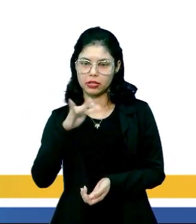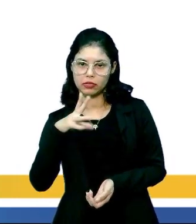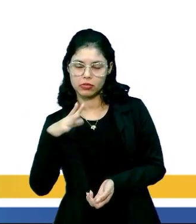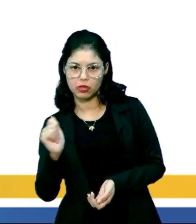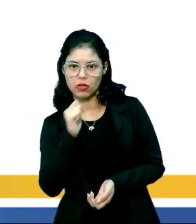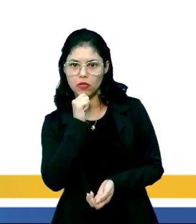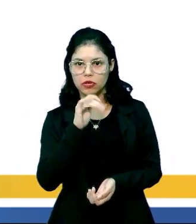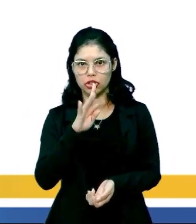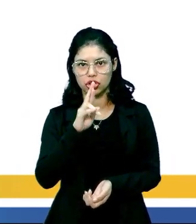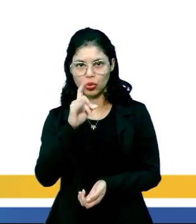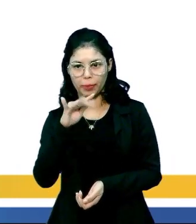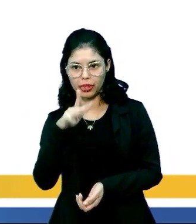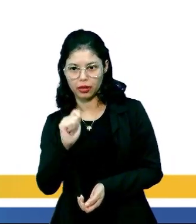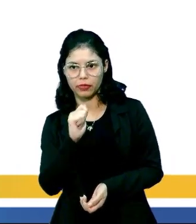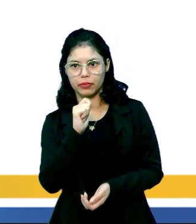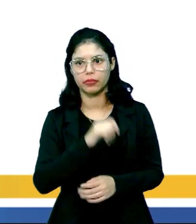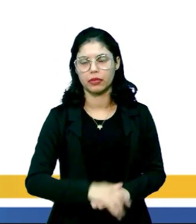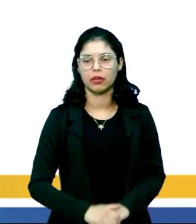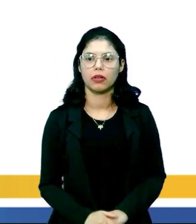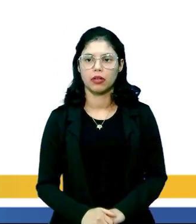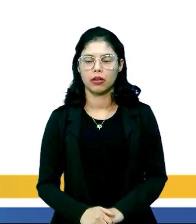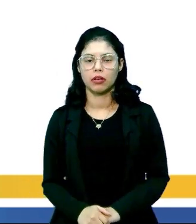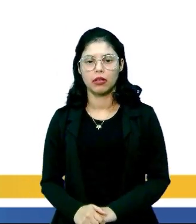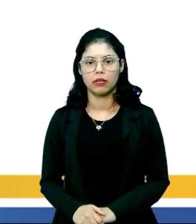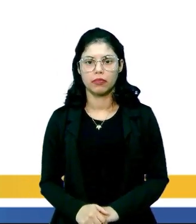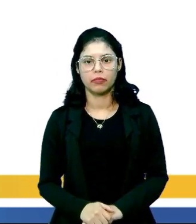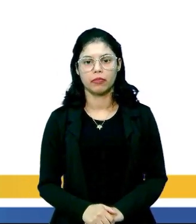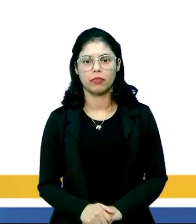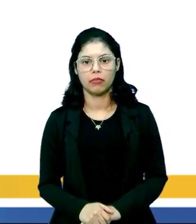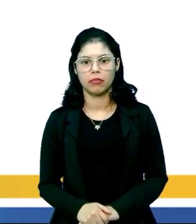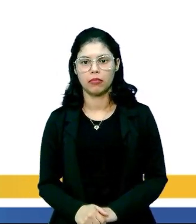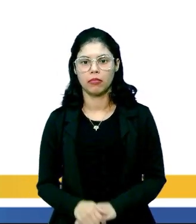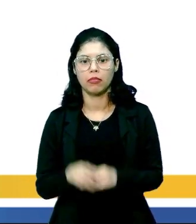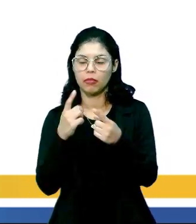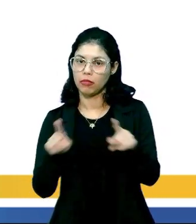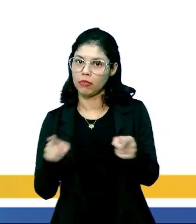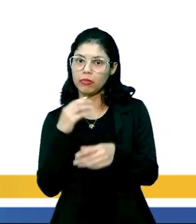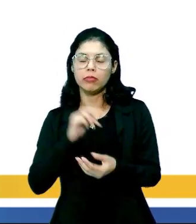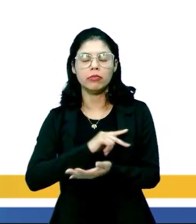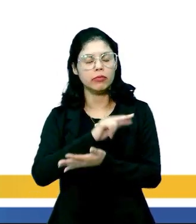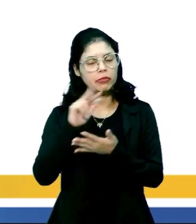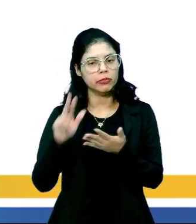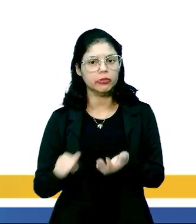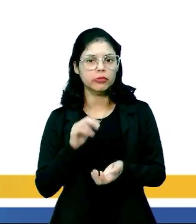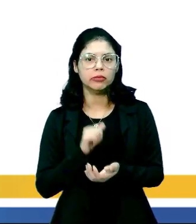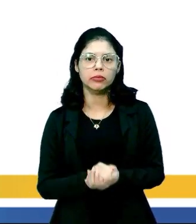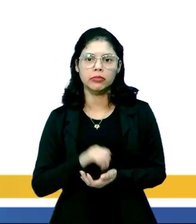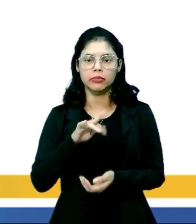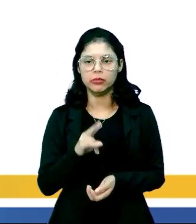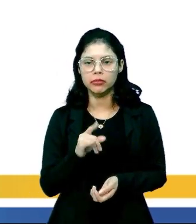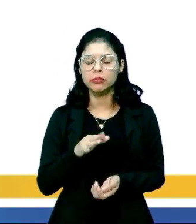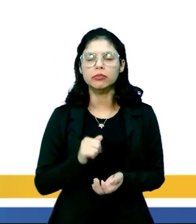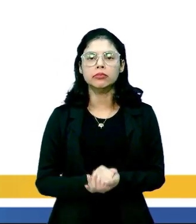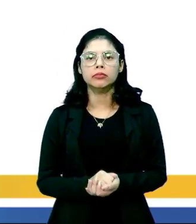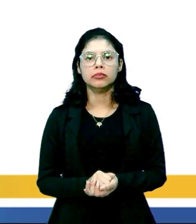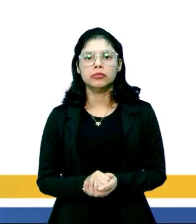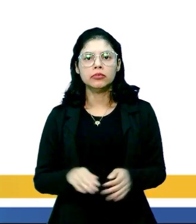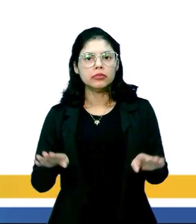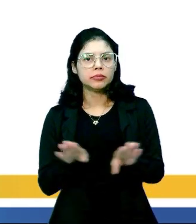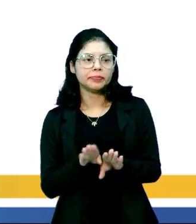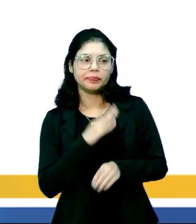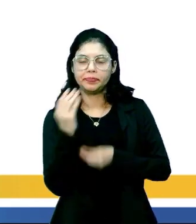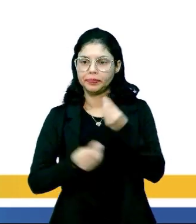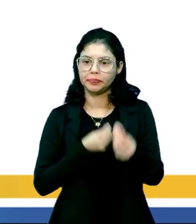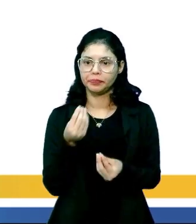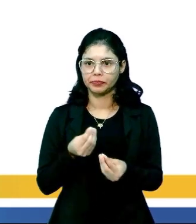Instruments such asine é tocado com vários tipos de instrumentos de percussão